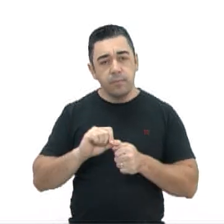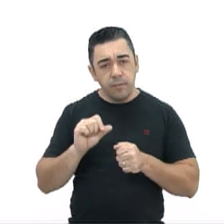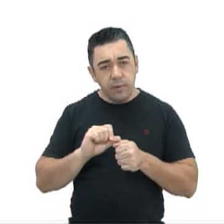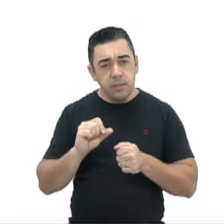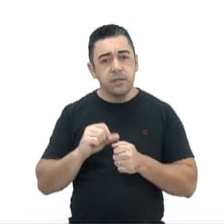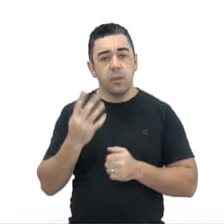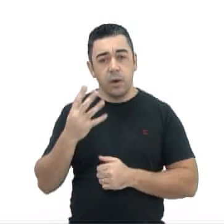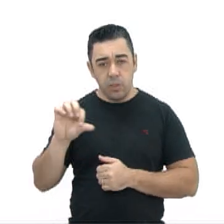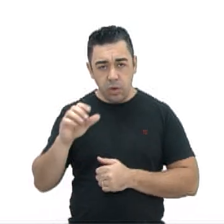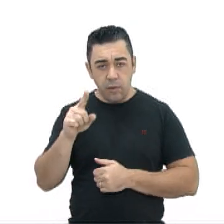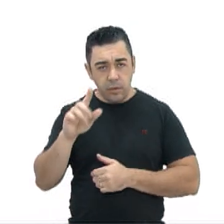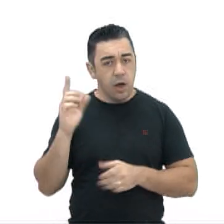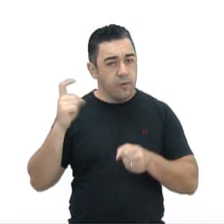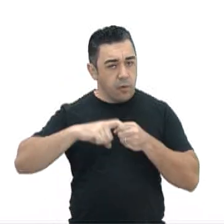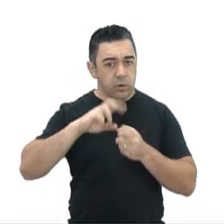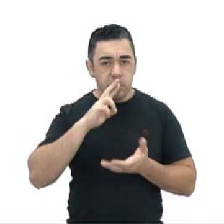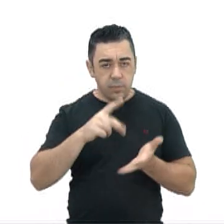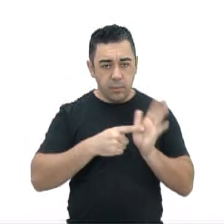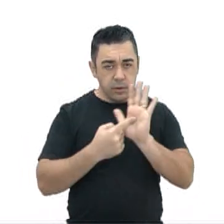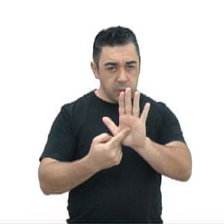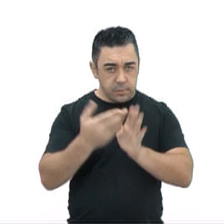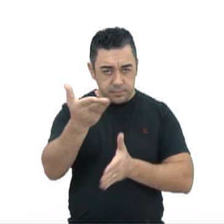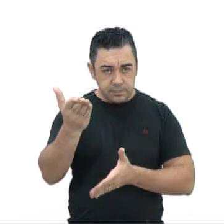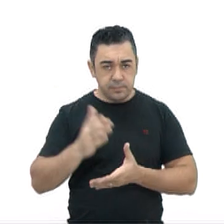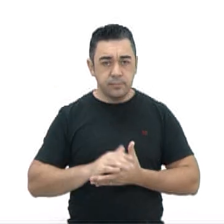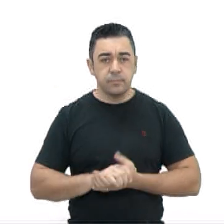de 49, eu já volto para mostrar para vocês.